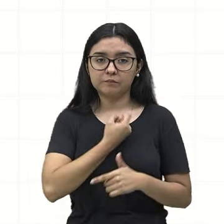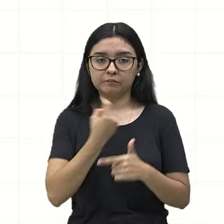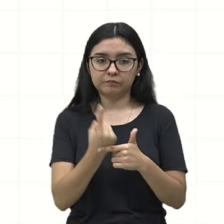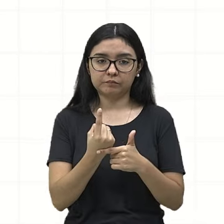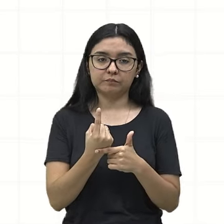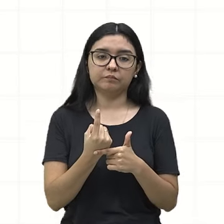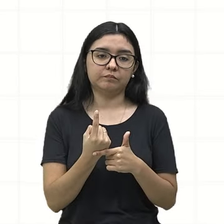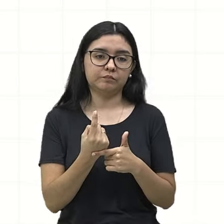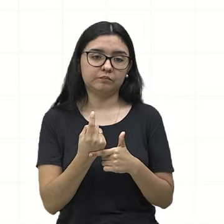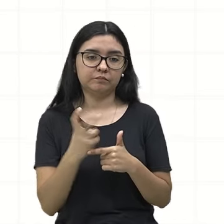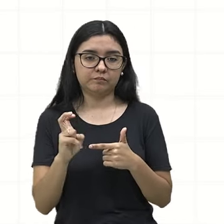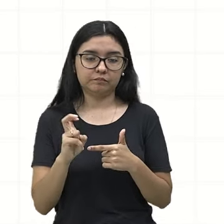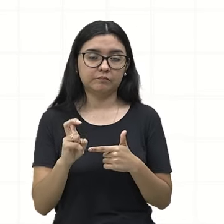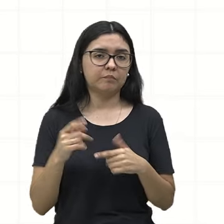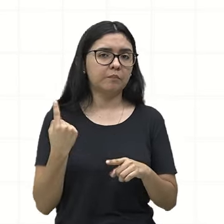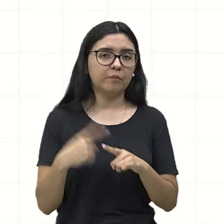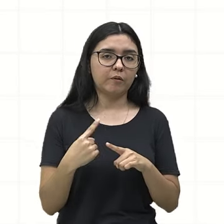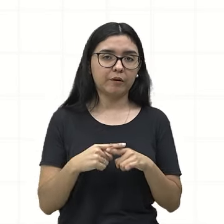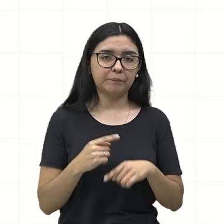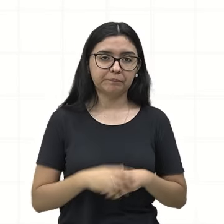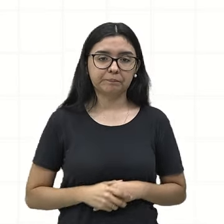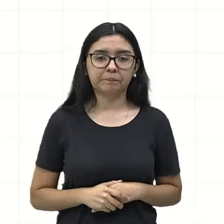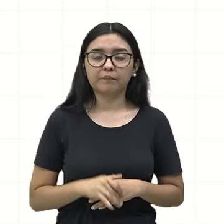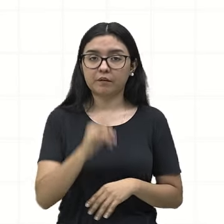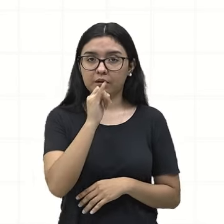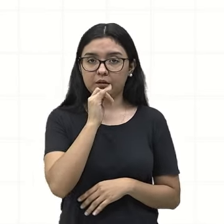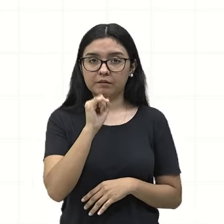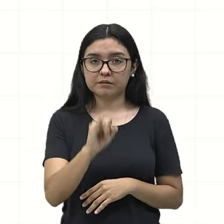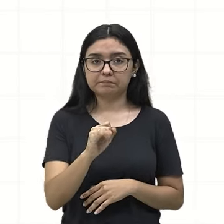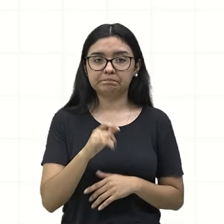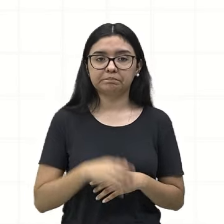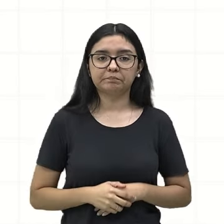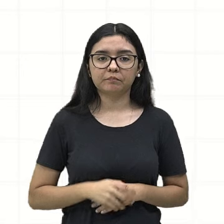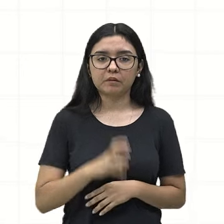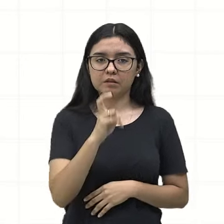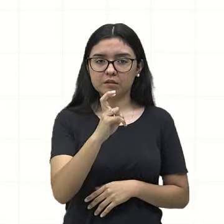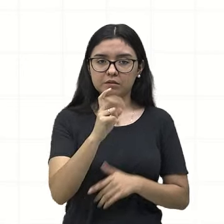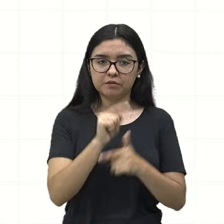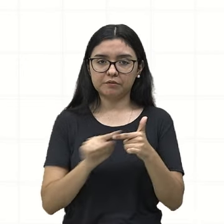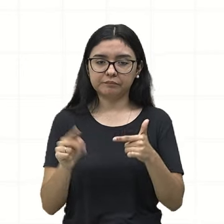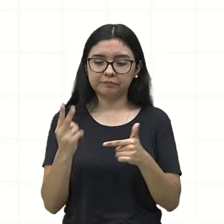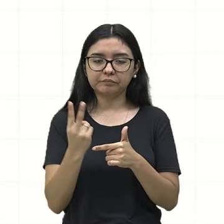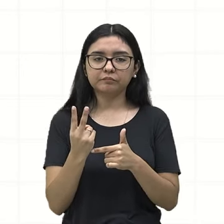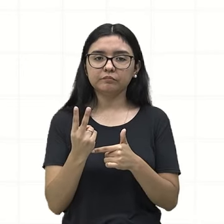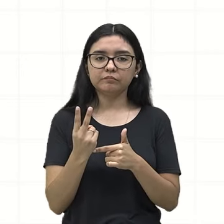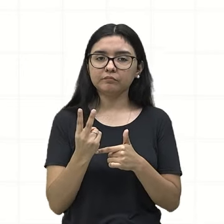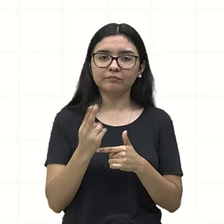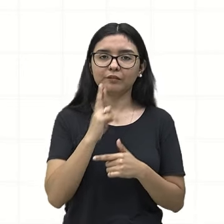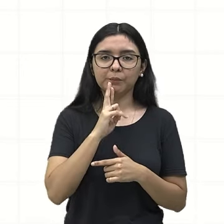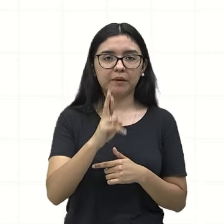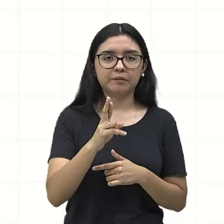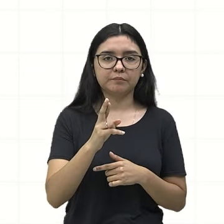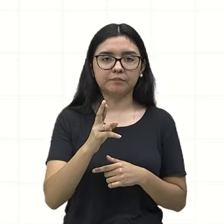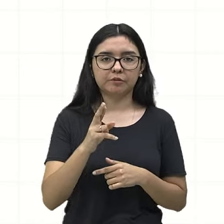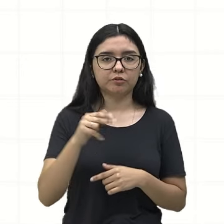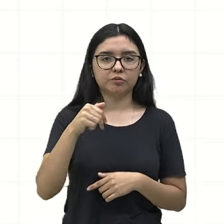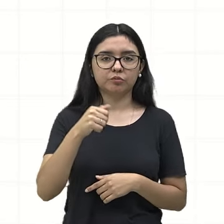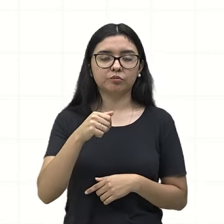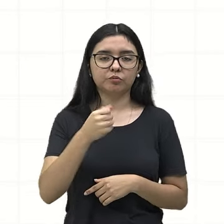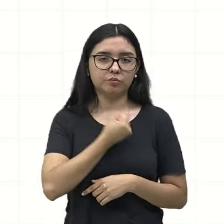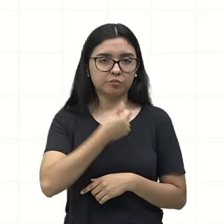número 5. Por quê? Claro, se eu pegar o número 5 e tentar dividir por 2, não dá um número natural,